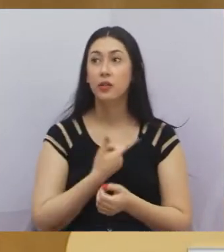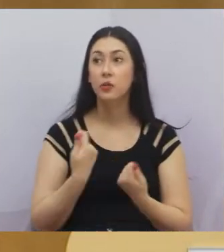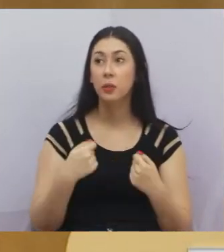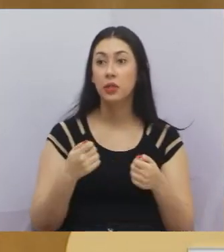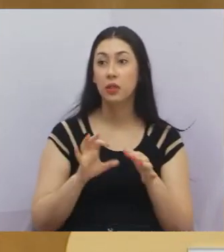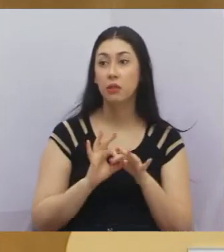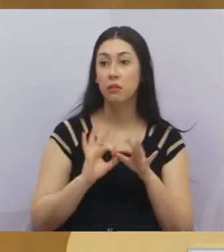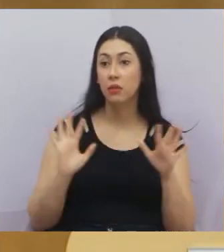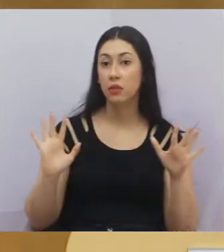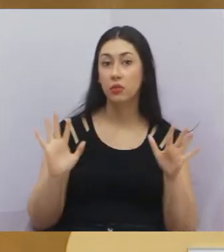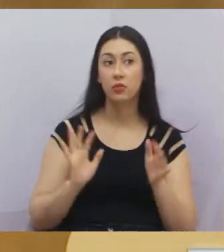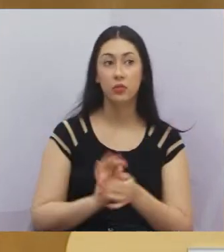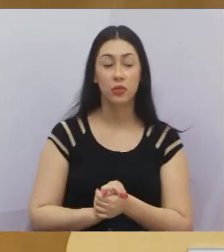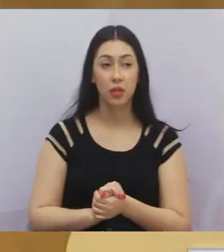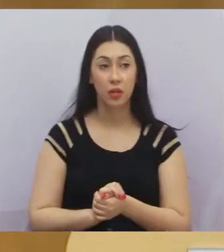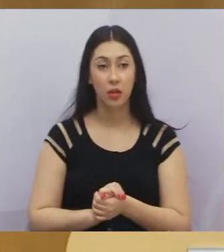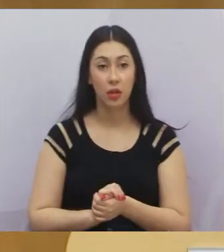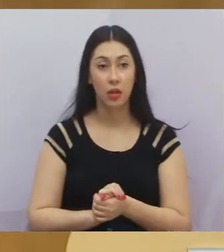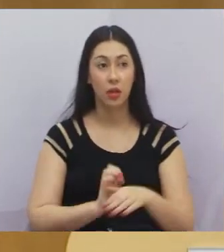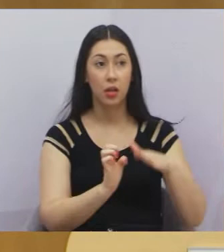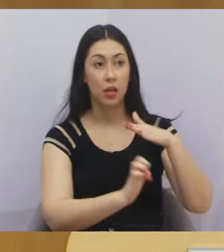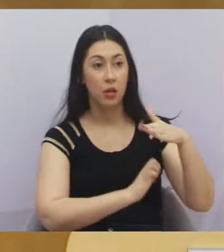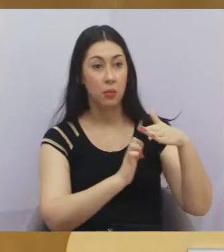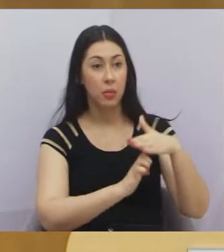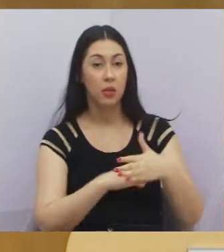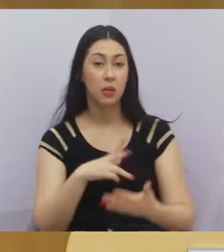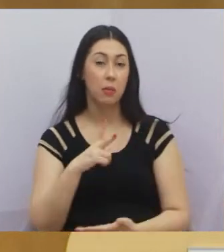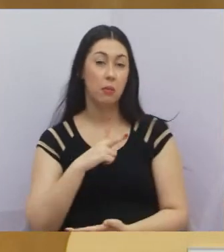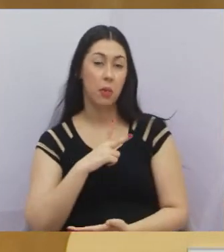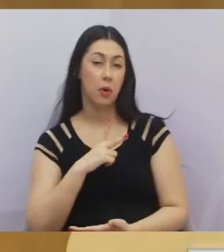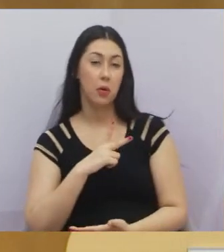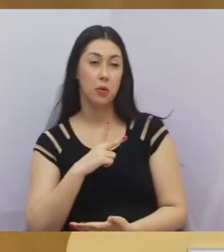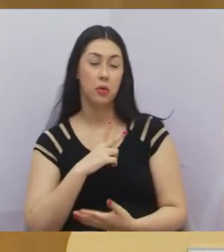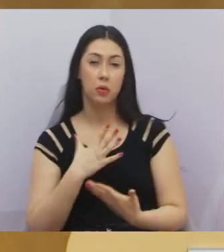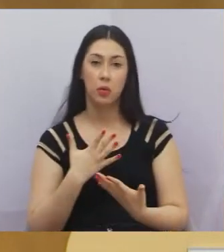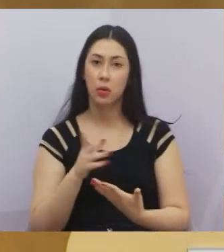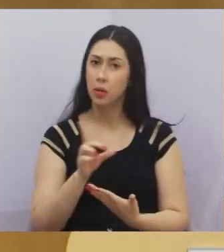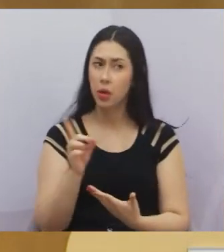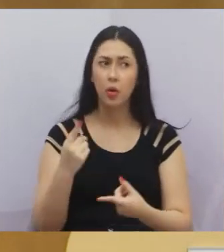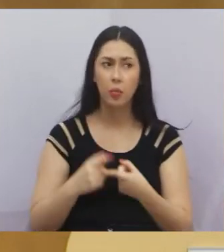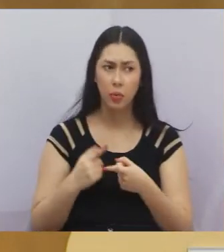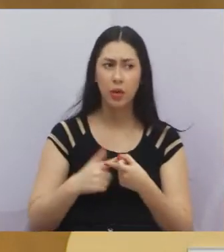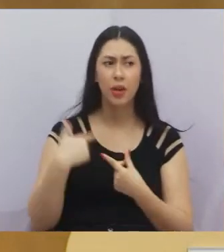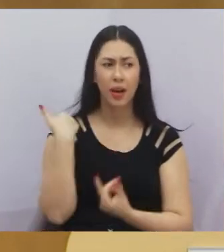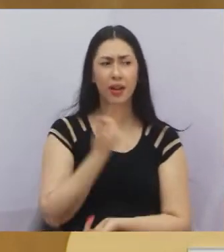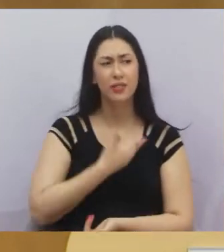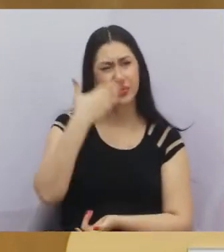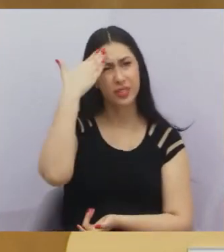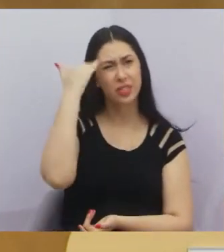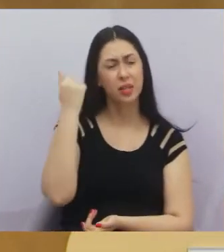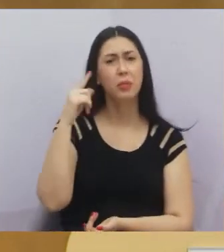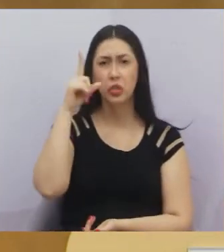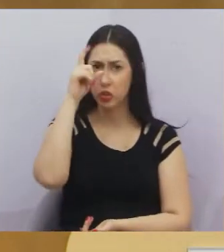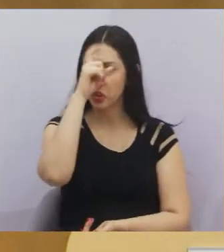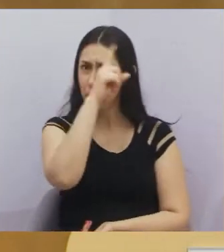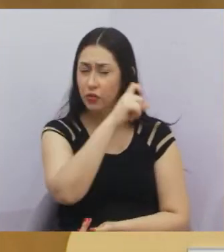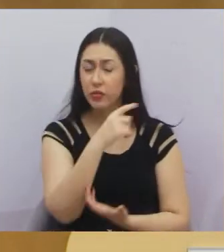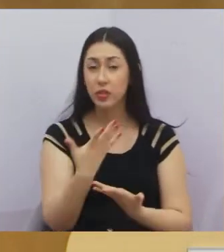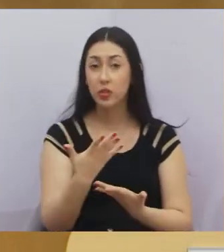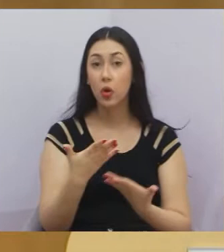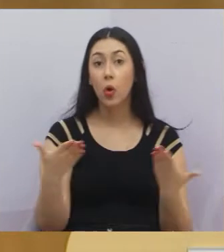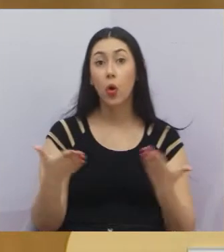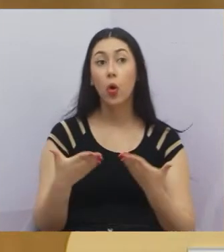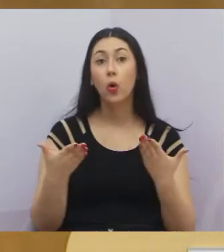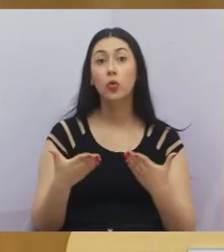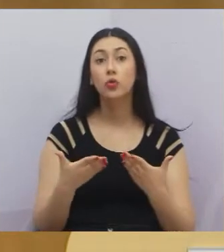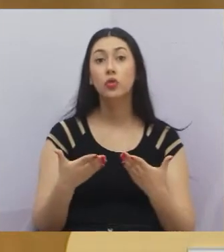deixar para a iniciativa privada, porque a gente sabe da dificuldade que é. Hoje, aonde existe a